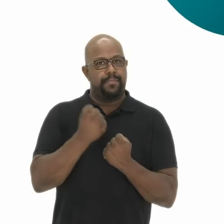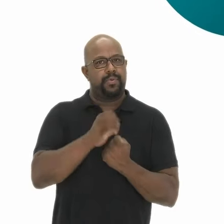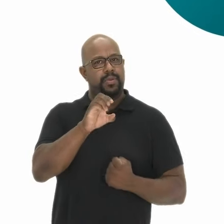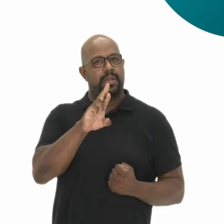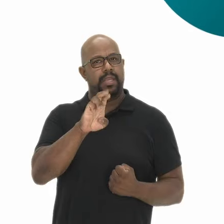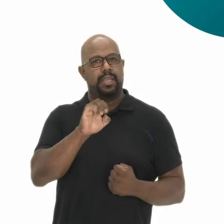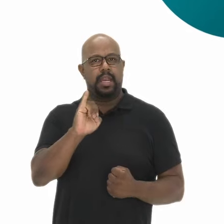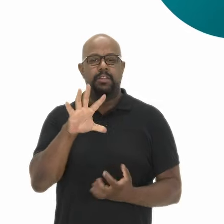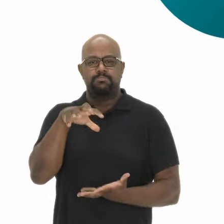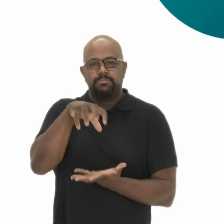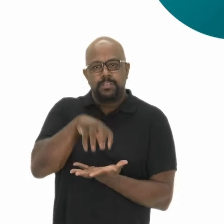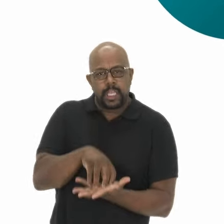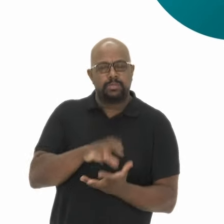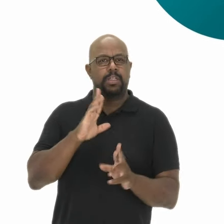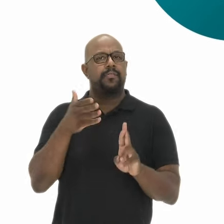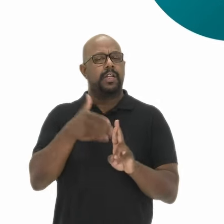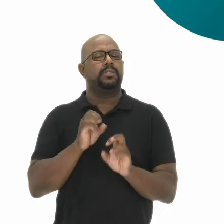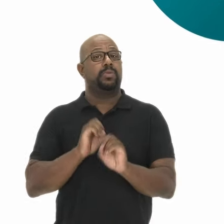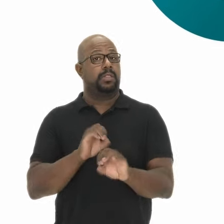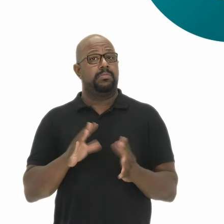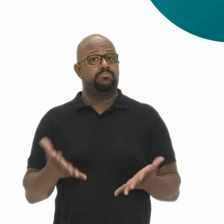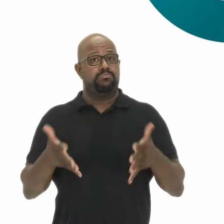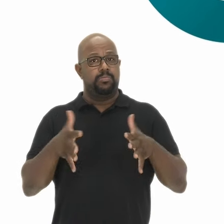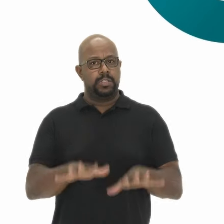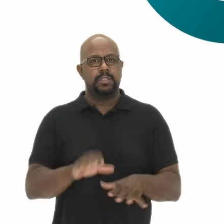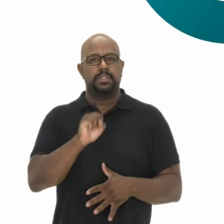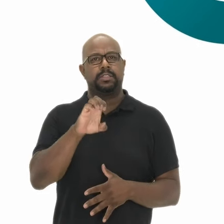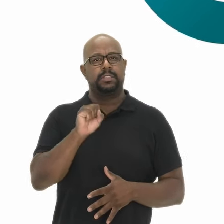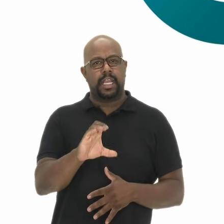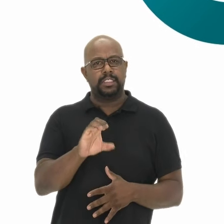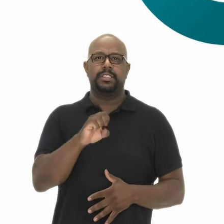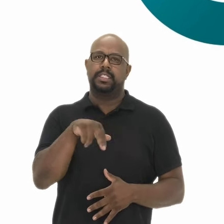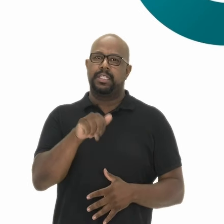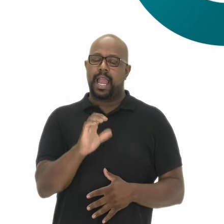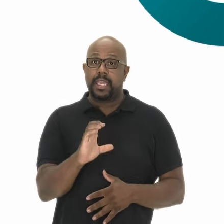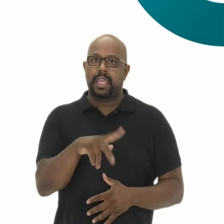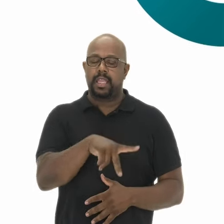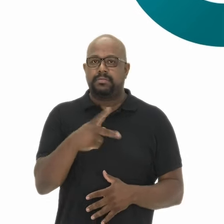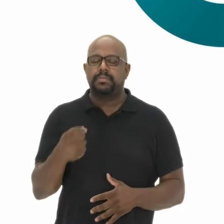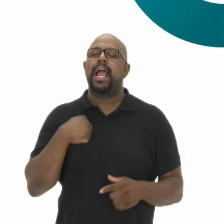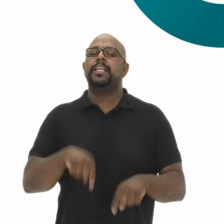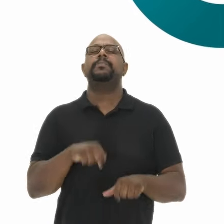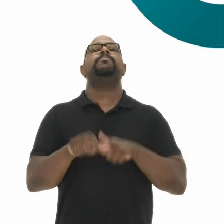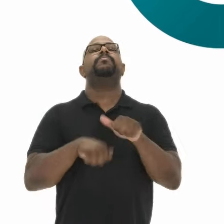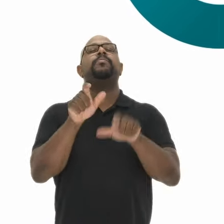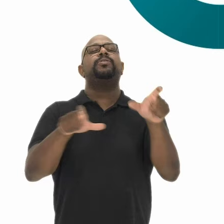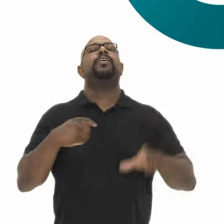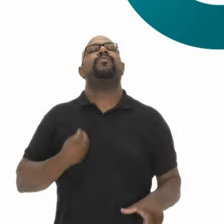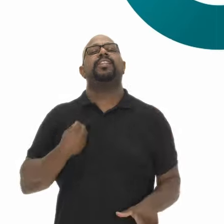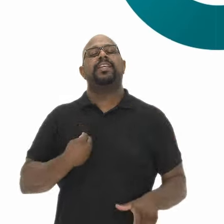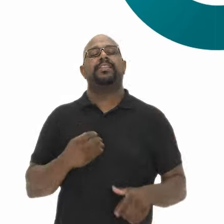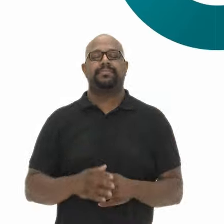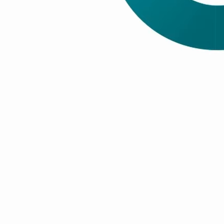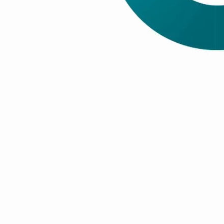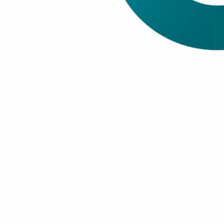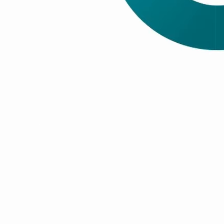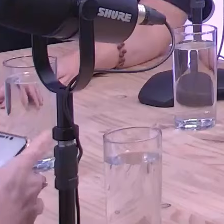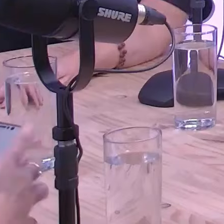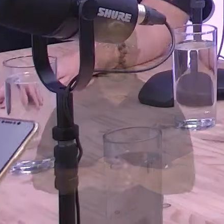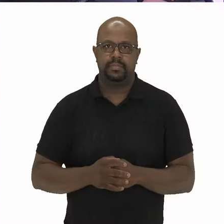apoio crei centro de referência em educação inclusiva SESC SENAC aqui transformamos